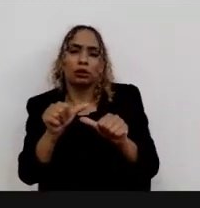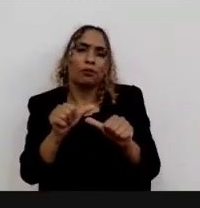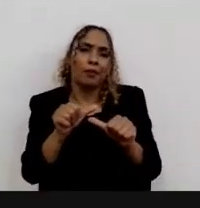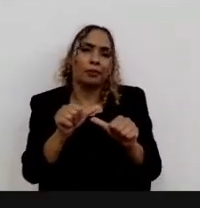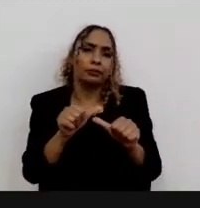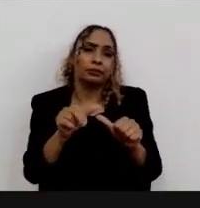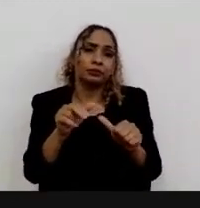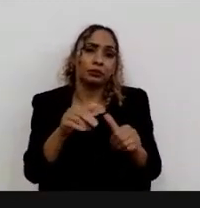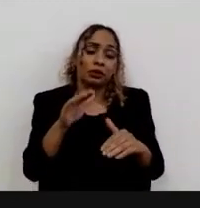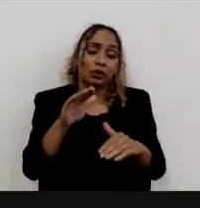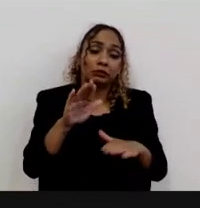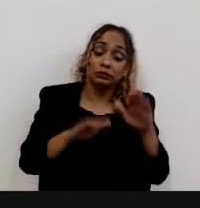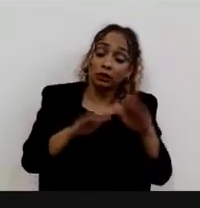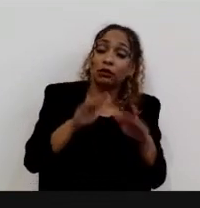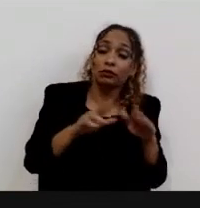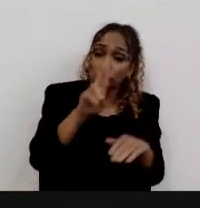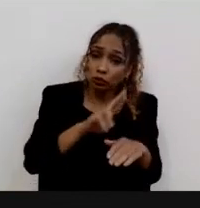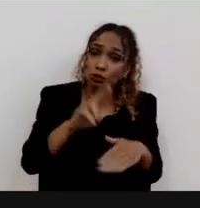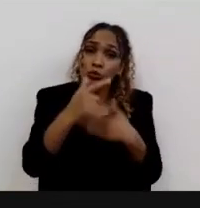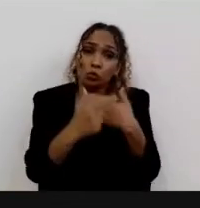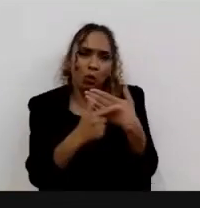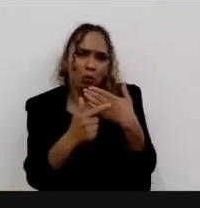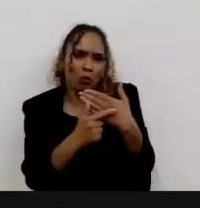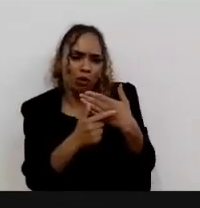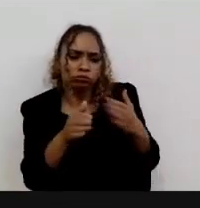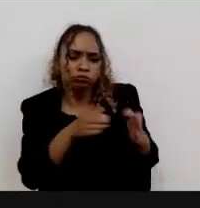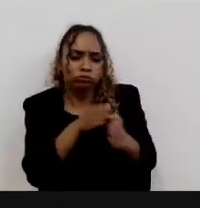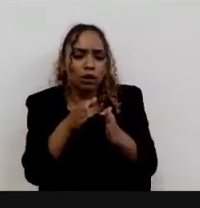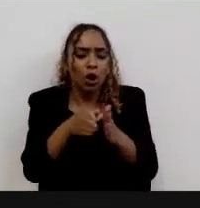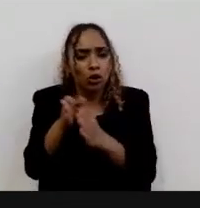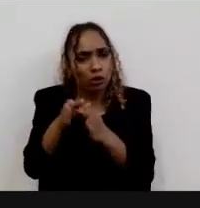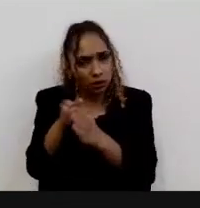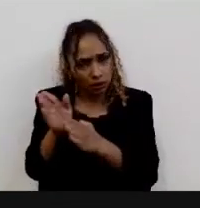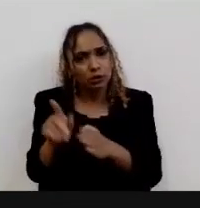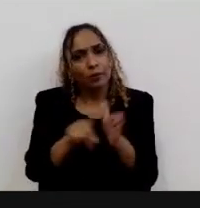utilização dessas folhas de estilo também possa ser um caminho para a nossa pesquisa.